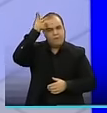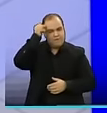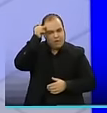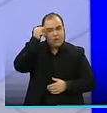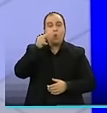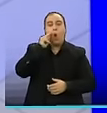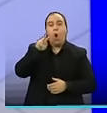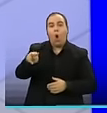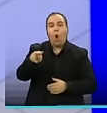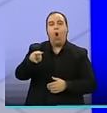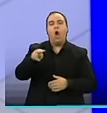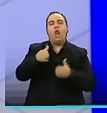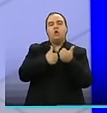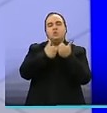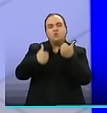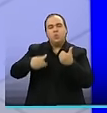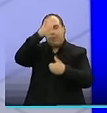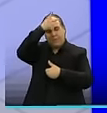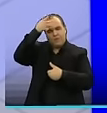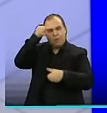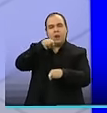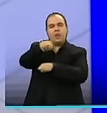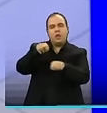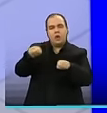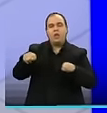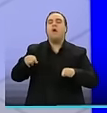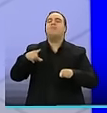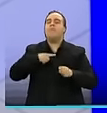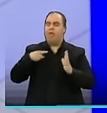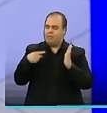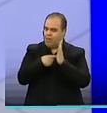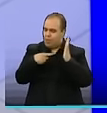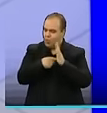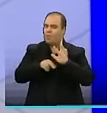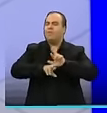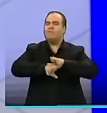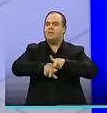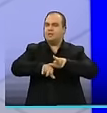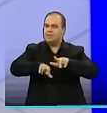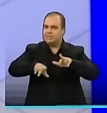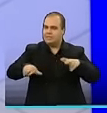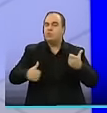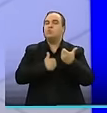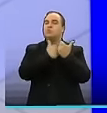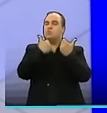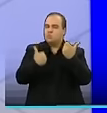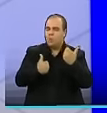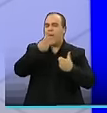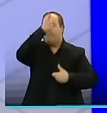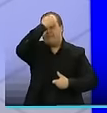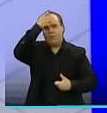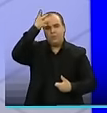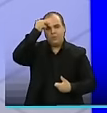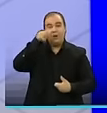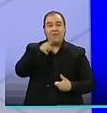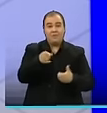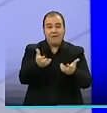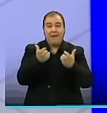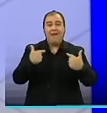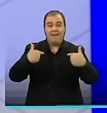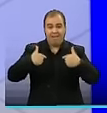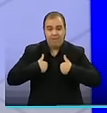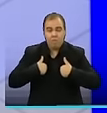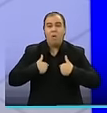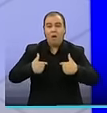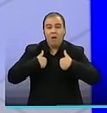olha as subprefeituras, tem diversas denúncias sobre desvio nas subprefeituras e você quer colocar na minha conta que